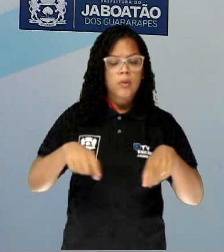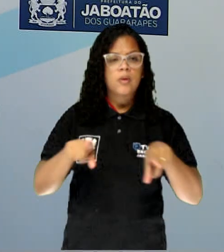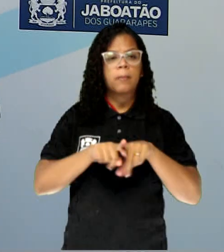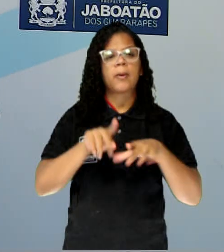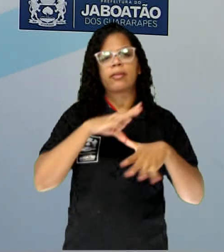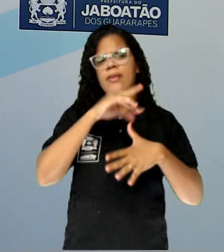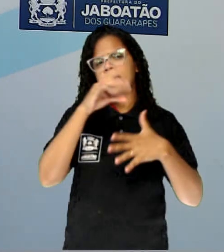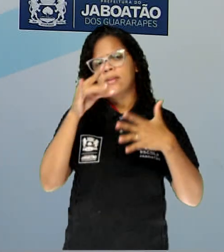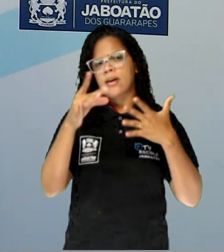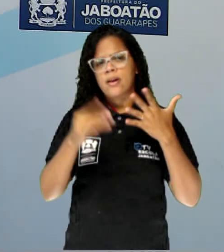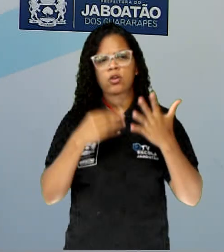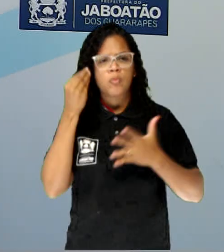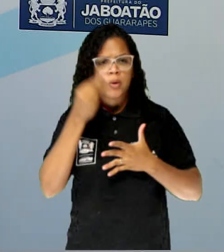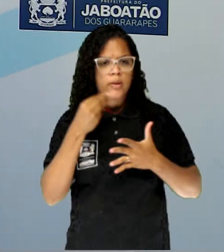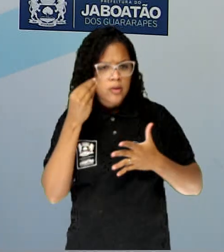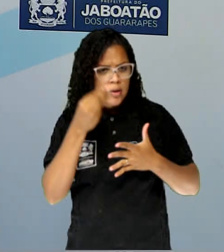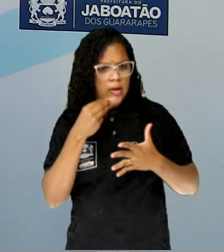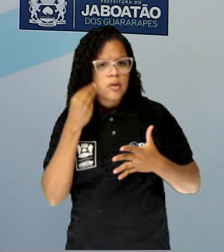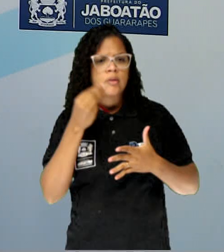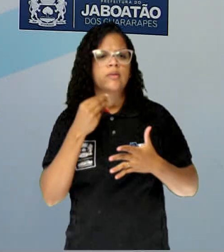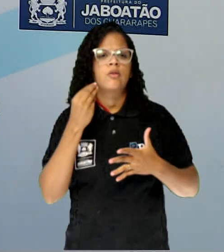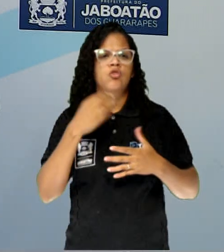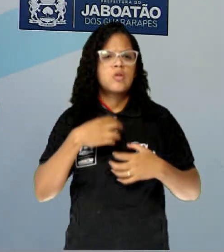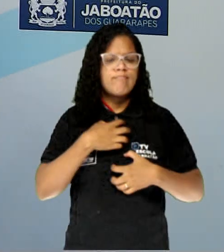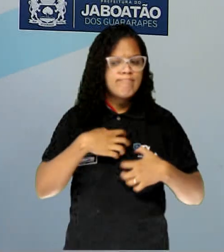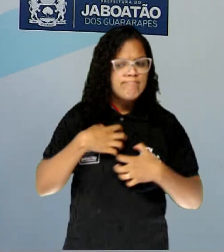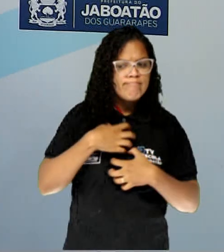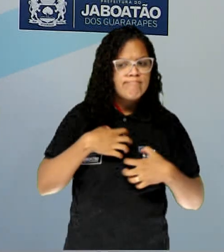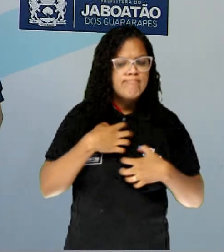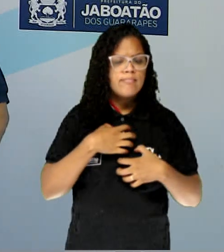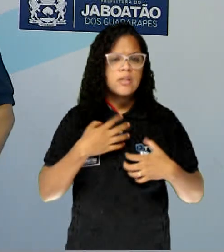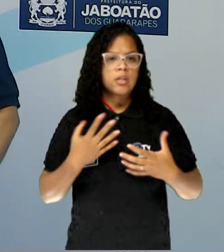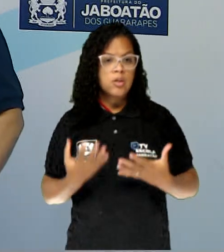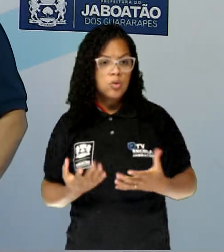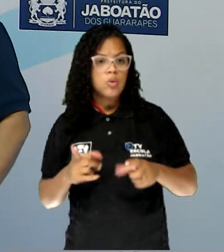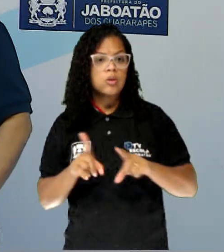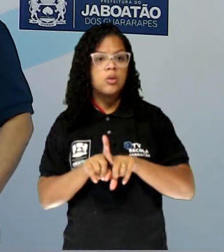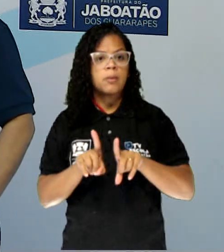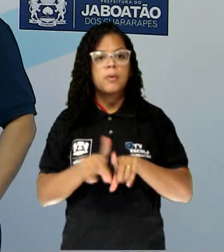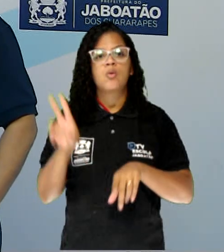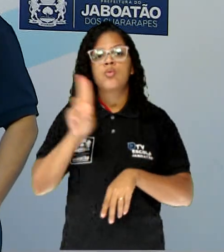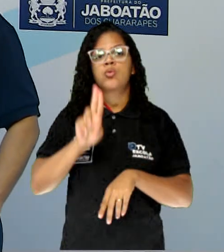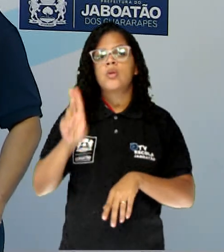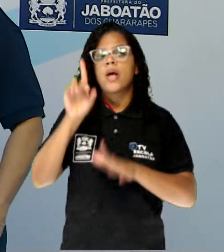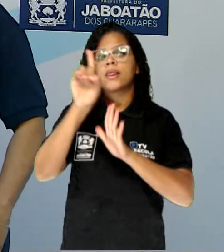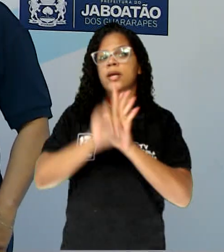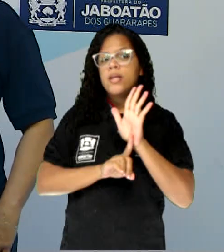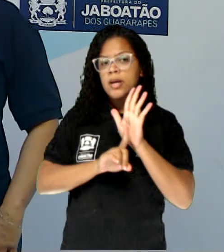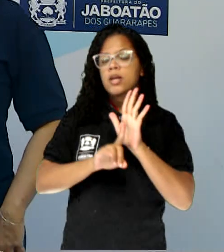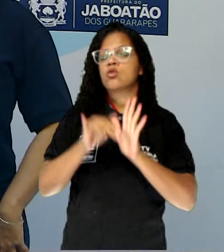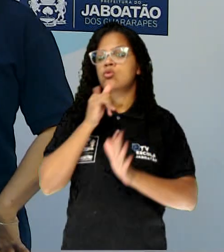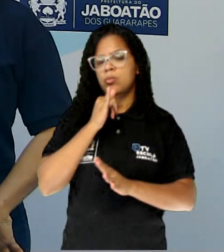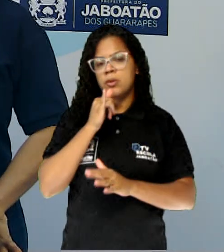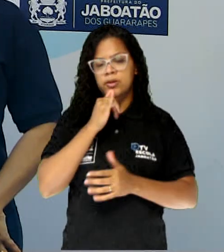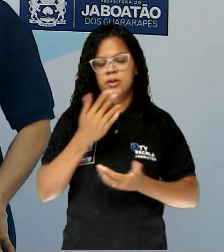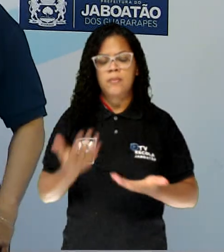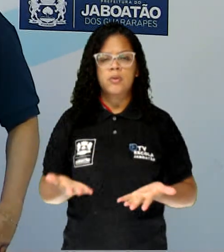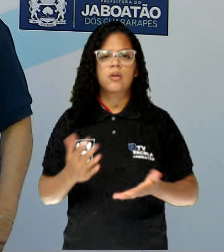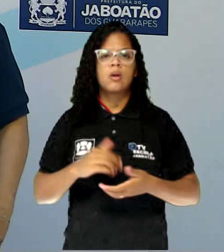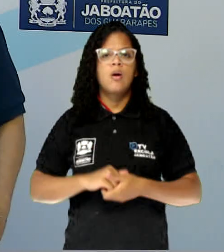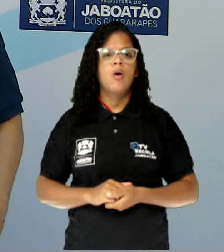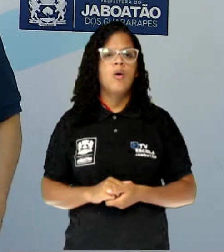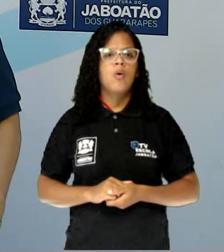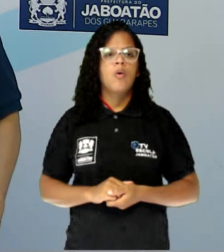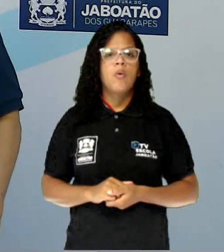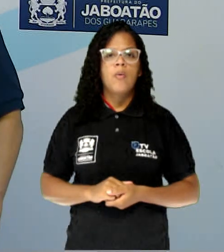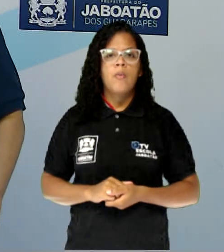e utilizar de seus direitos, por exemplo. Percebam que o caso do tio, ele relatou que tem